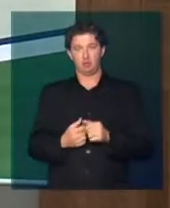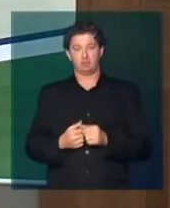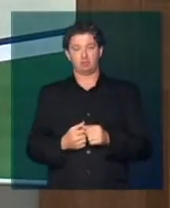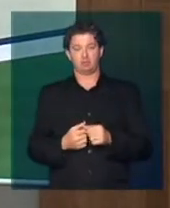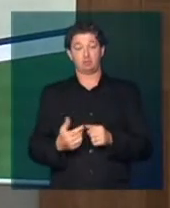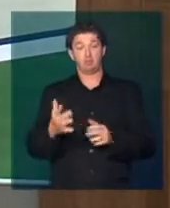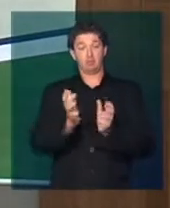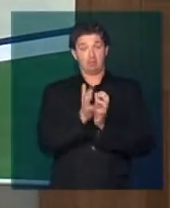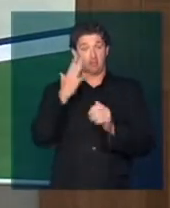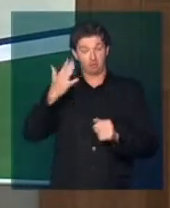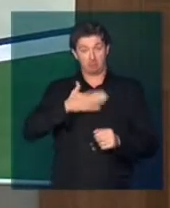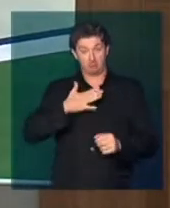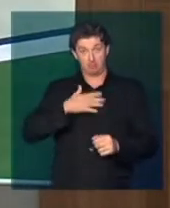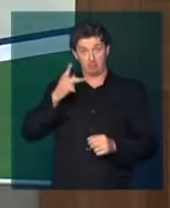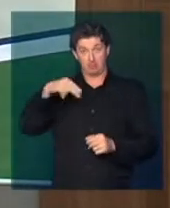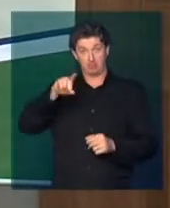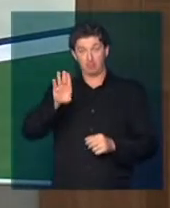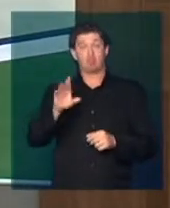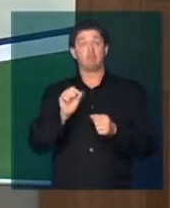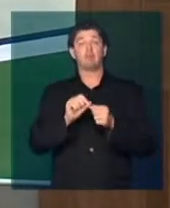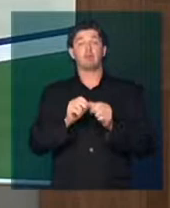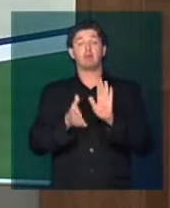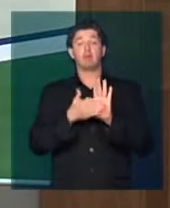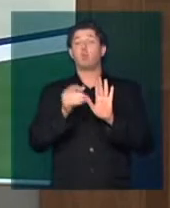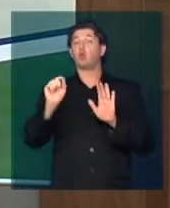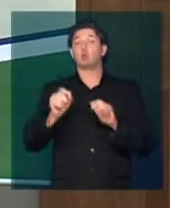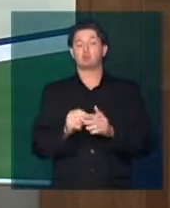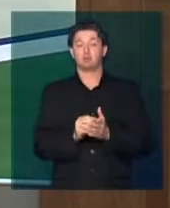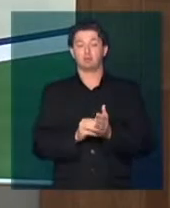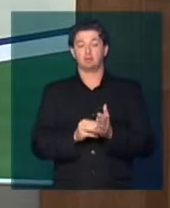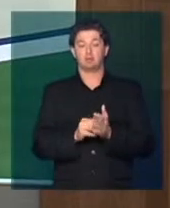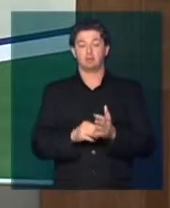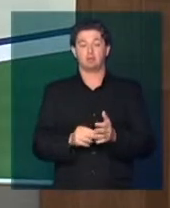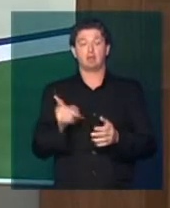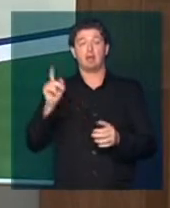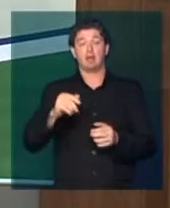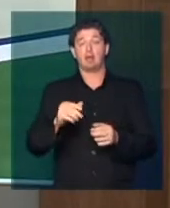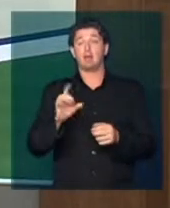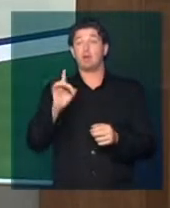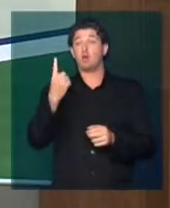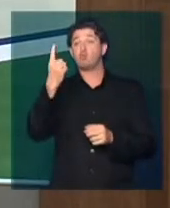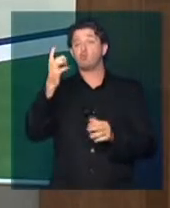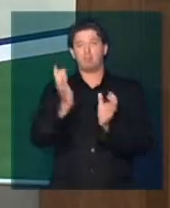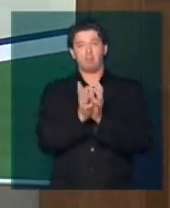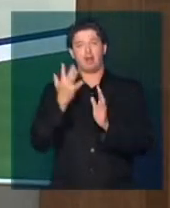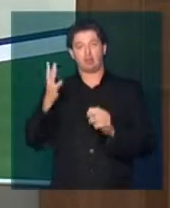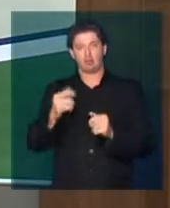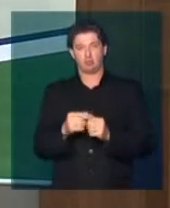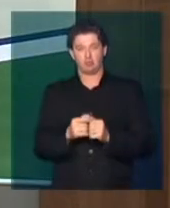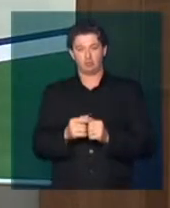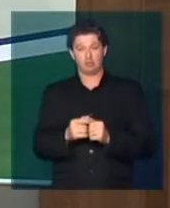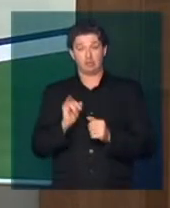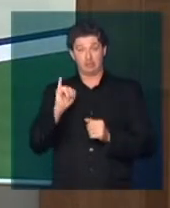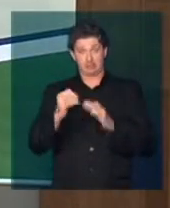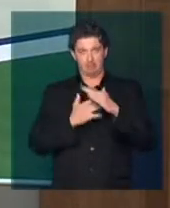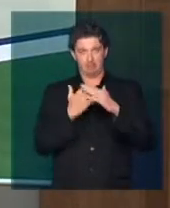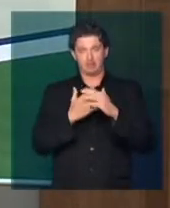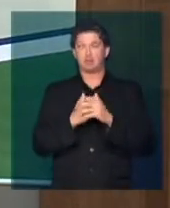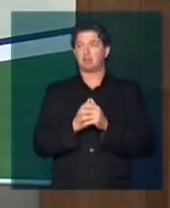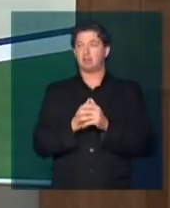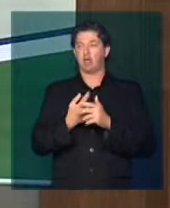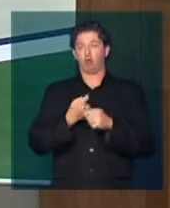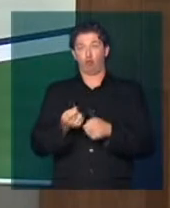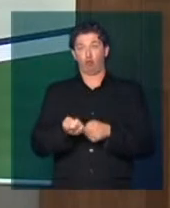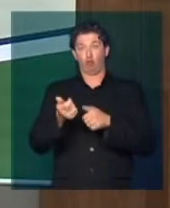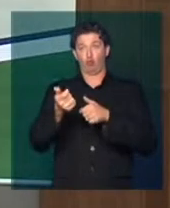E o meu partido, o PMDB, está propondo que seja só para um partido, ou seja, as empresas terão que